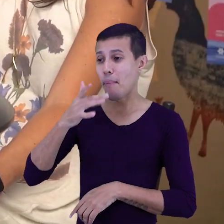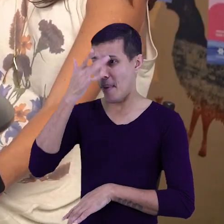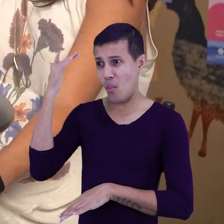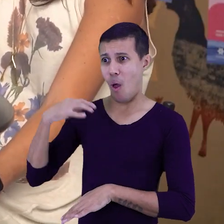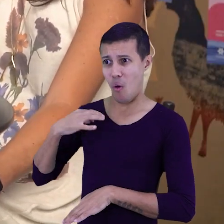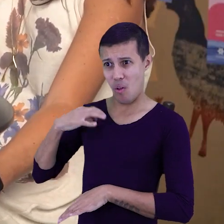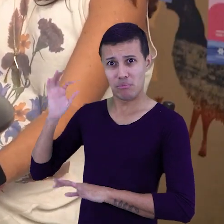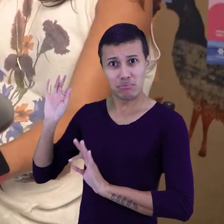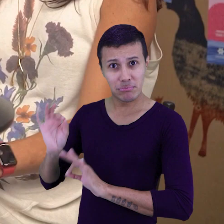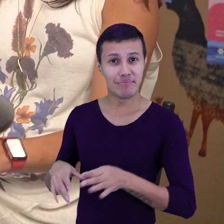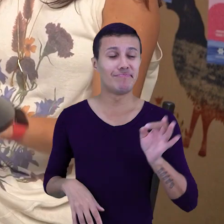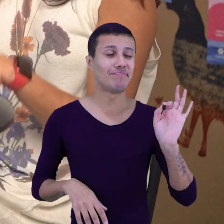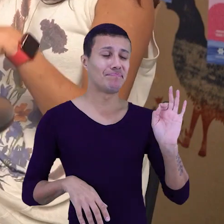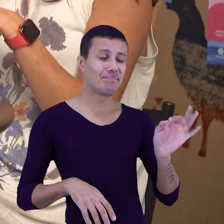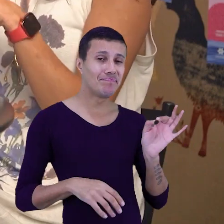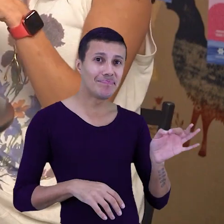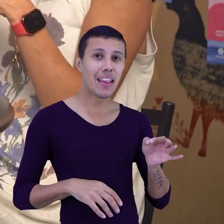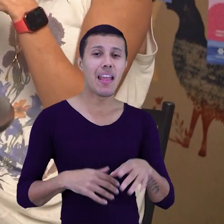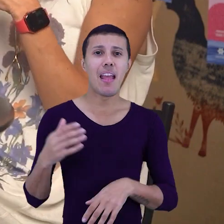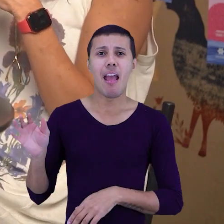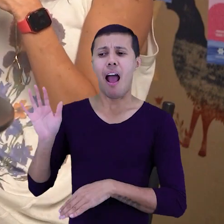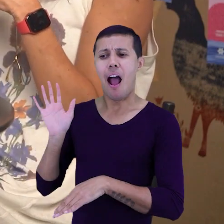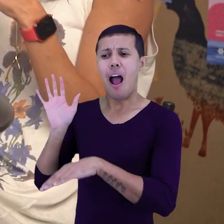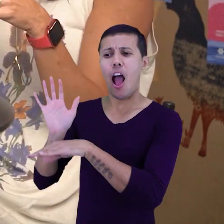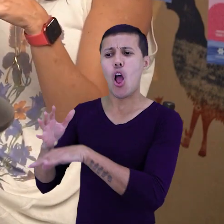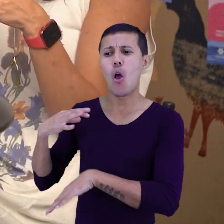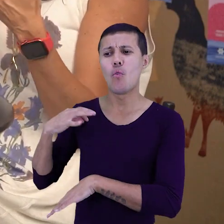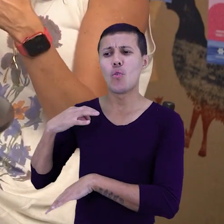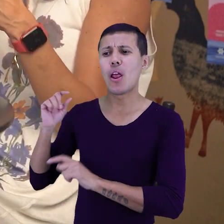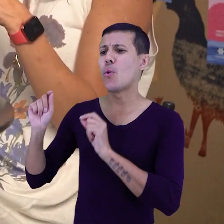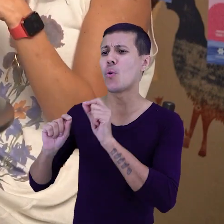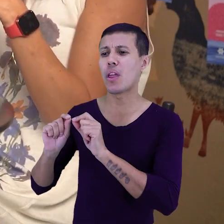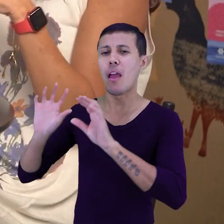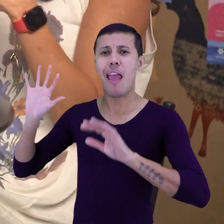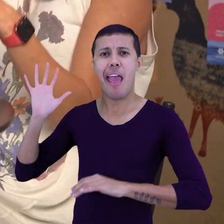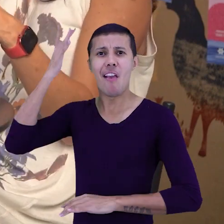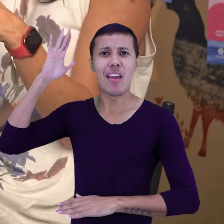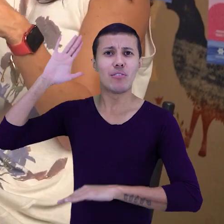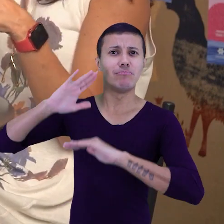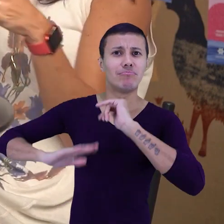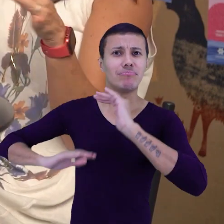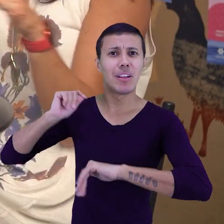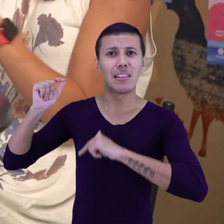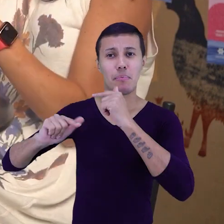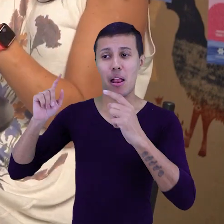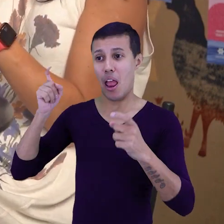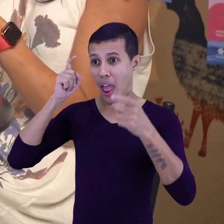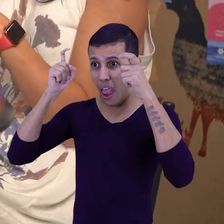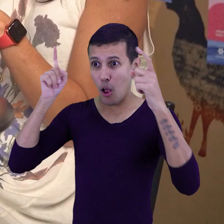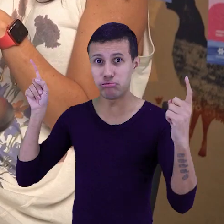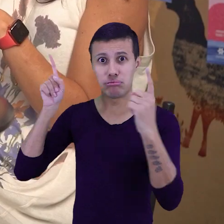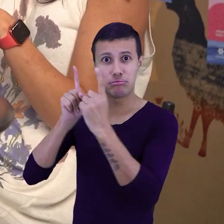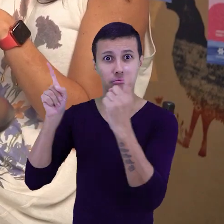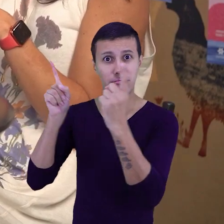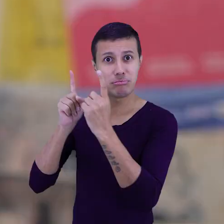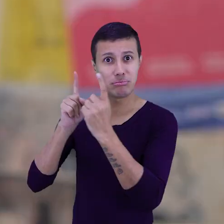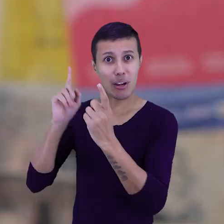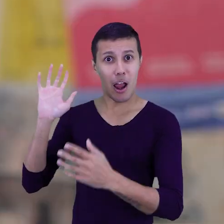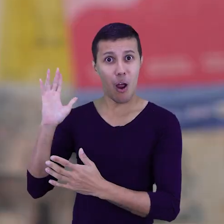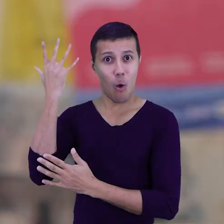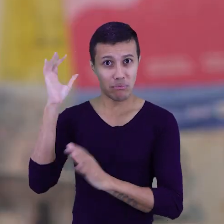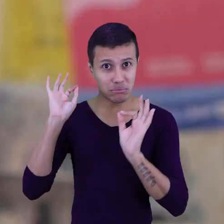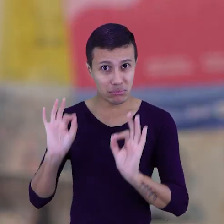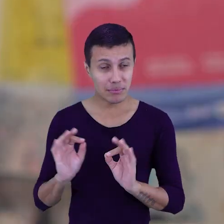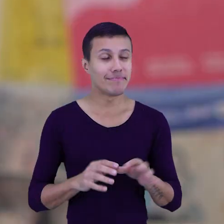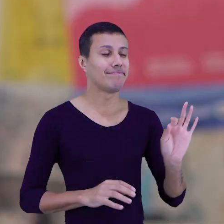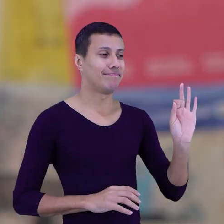voluntários? São. E são os voluntários que ajudam a realizar os eventos, que muitas vezes fazem esses encontros acontecerem.